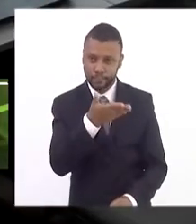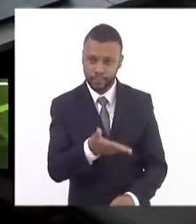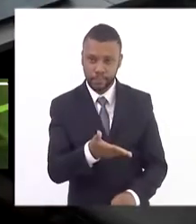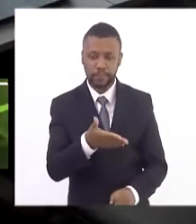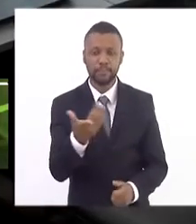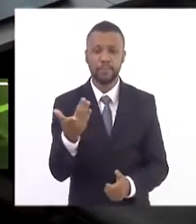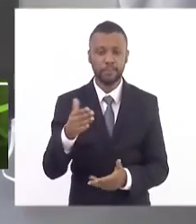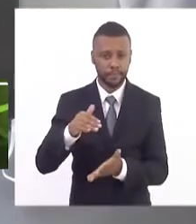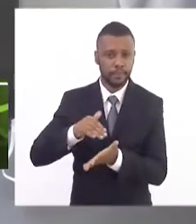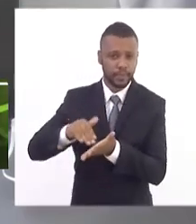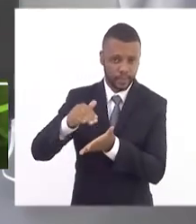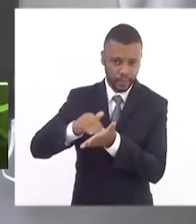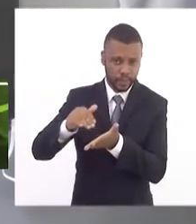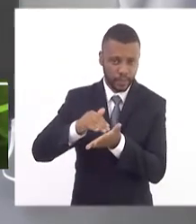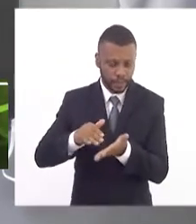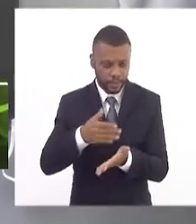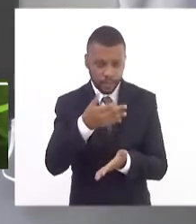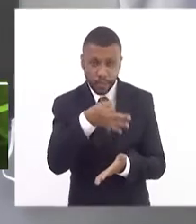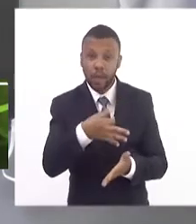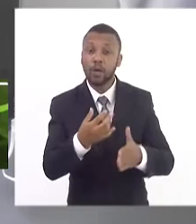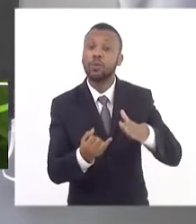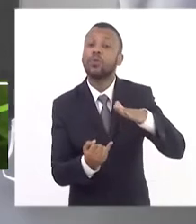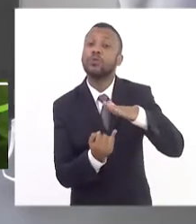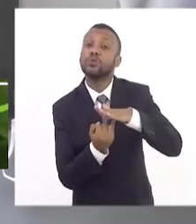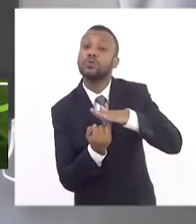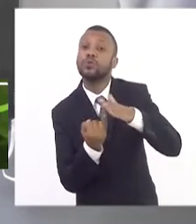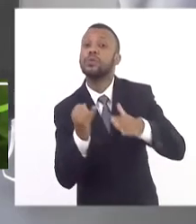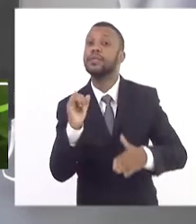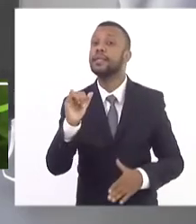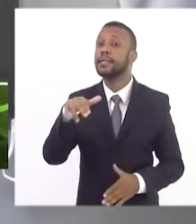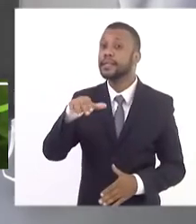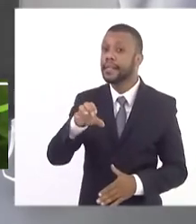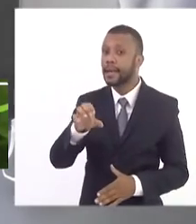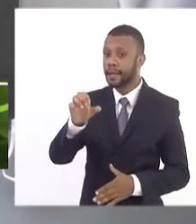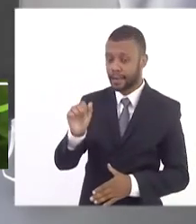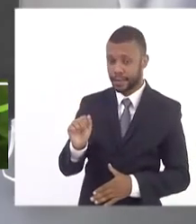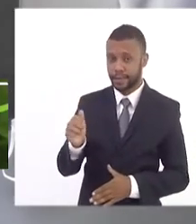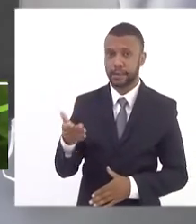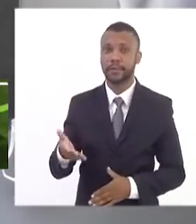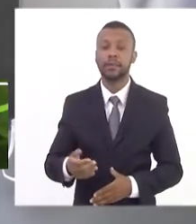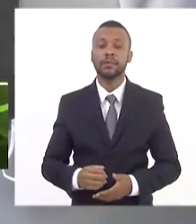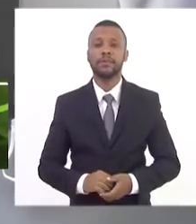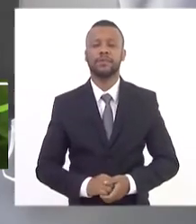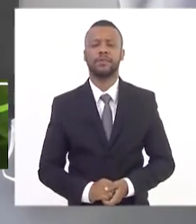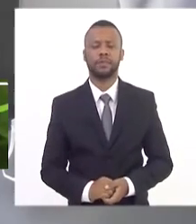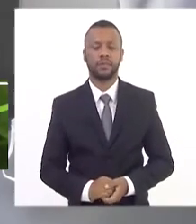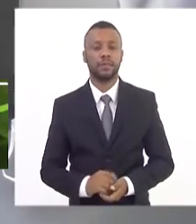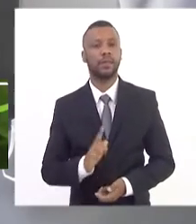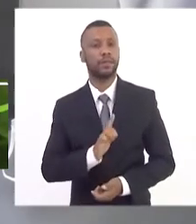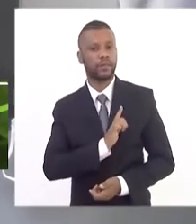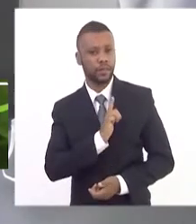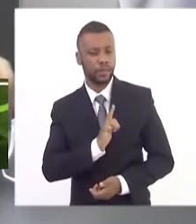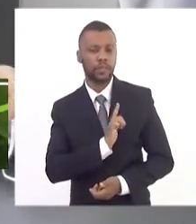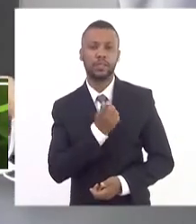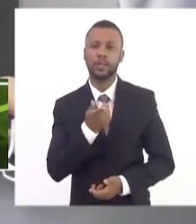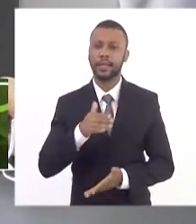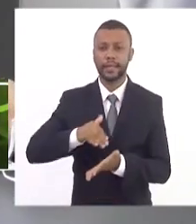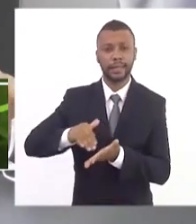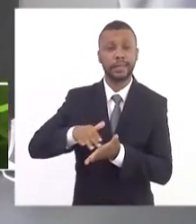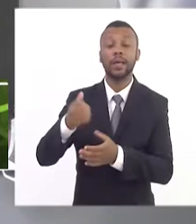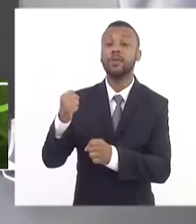da Secretaria do INEA, né? Porque Tasseias INEA, gerente da Secretaria de Obras do INEA.